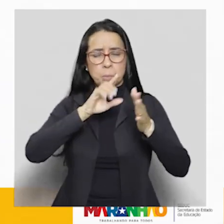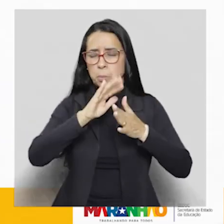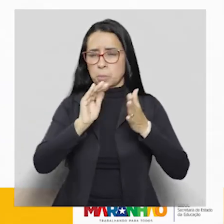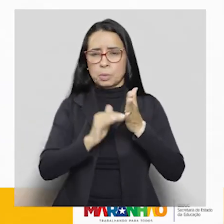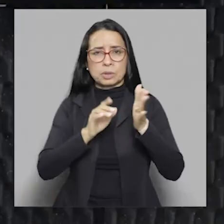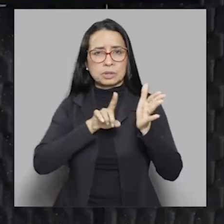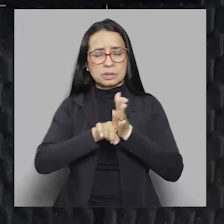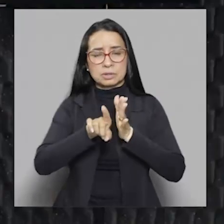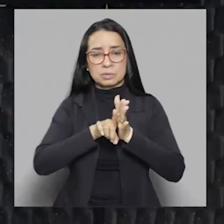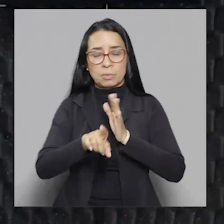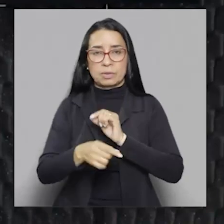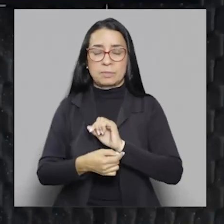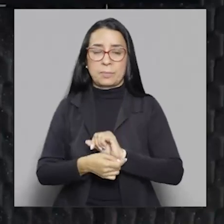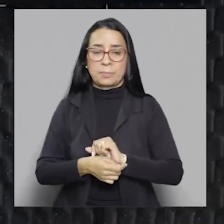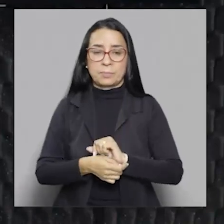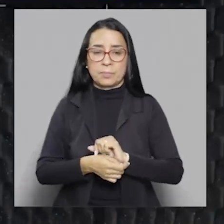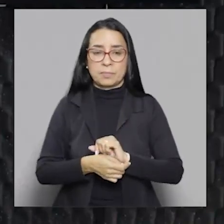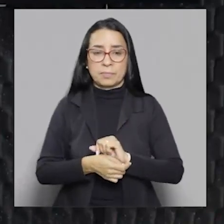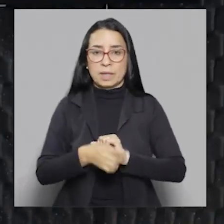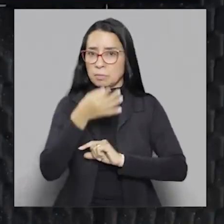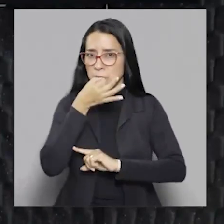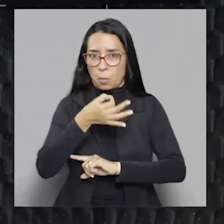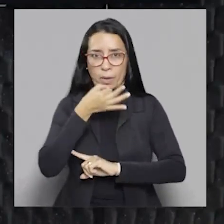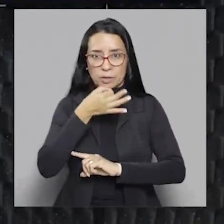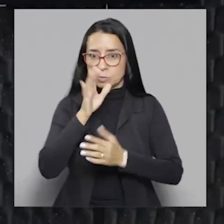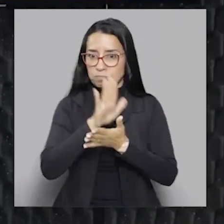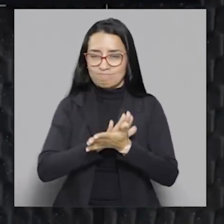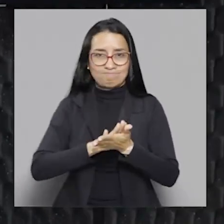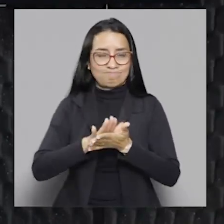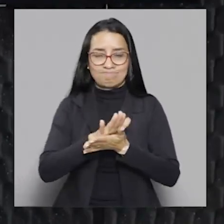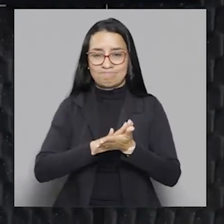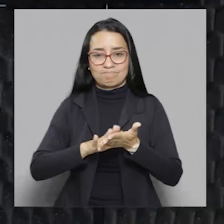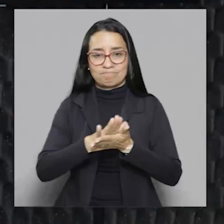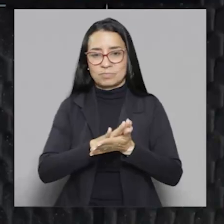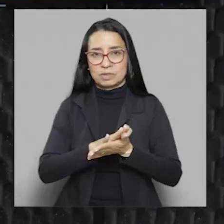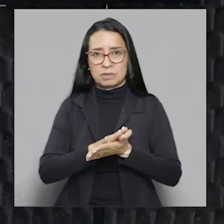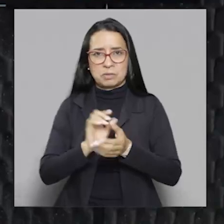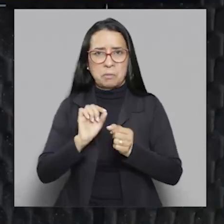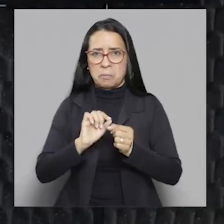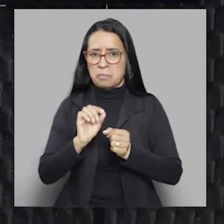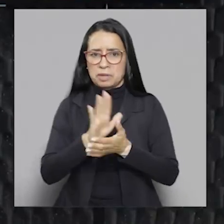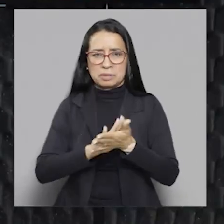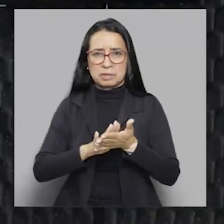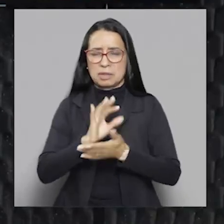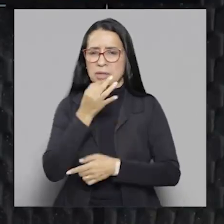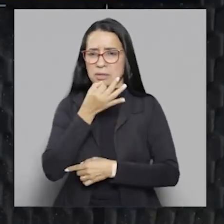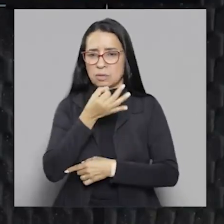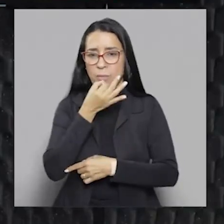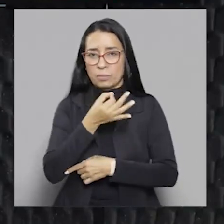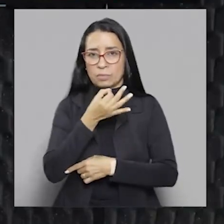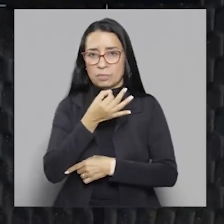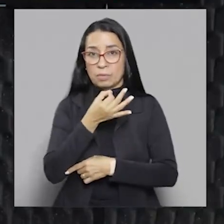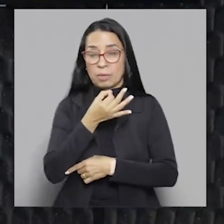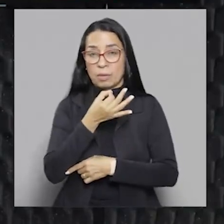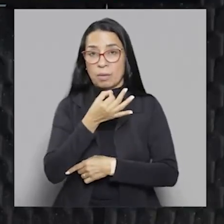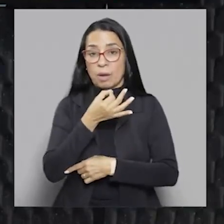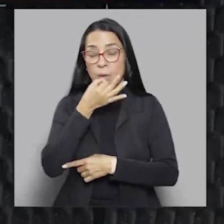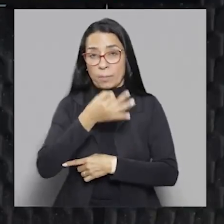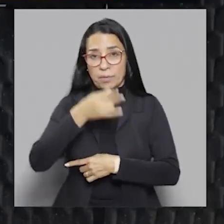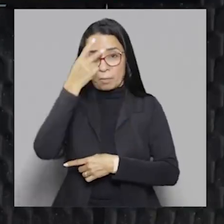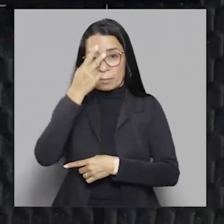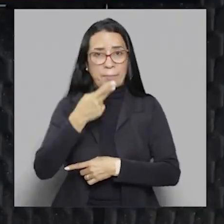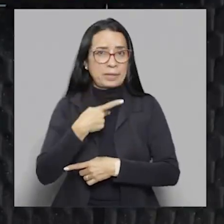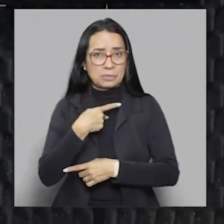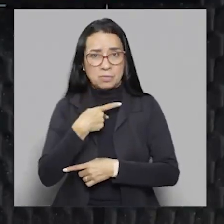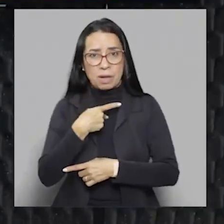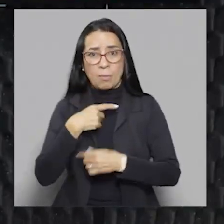trabalhar. Ah, professor, eu acho. Não ache nada, né? Não faça isso. Não coloque seu ponto de vista pessoal sem uma